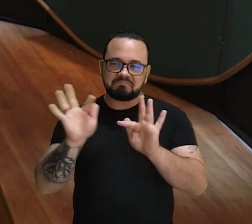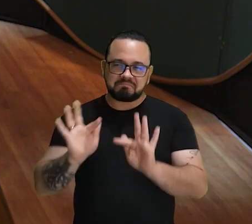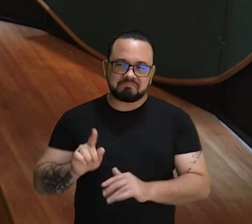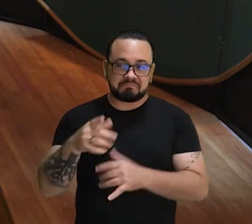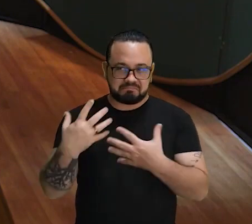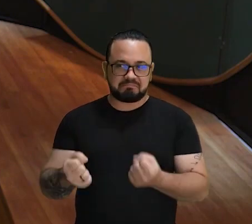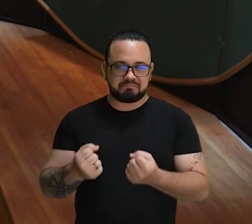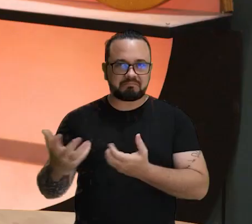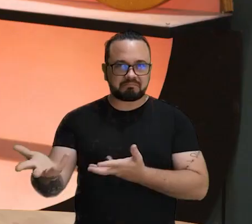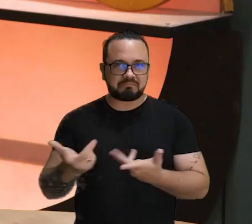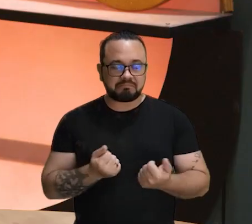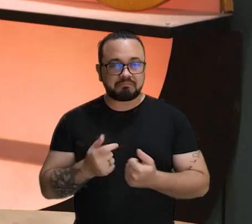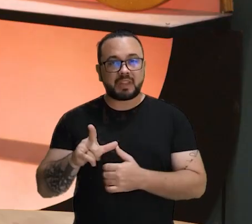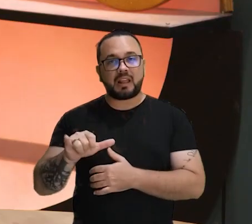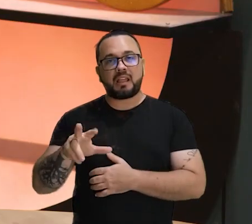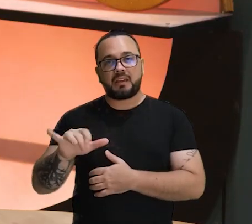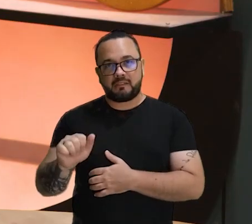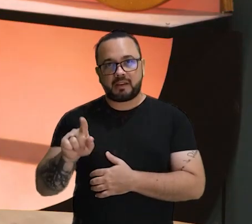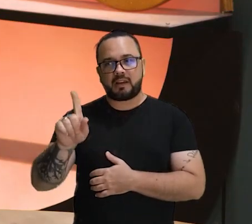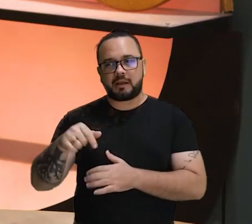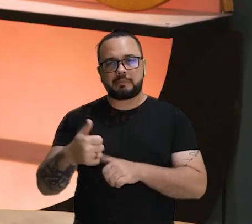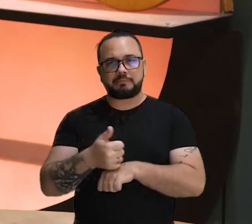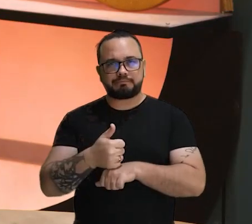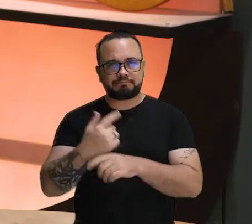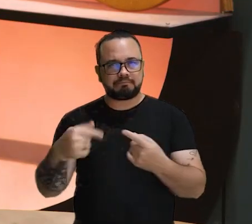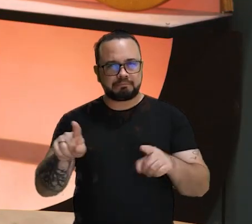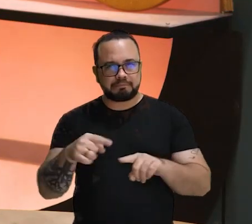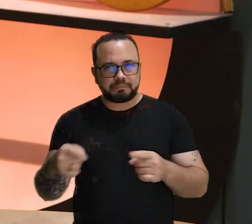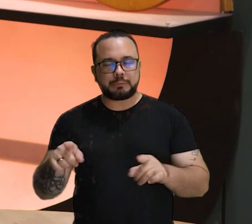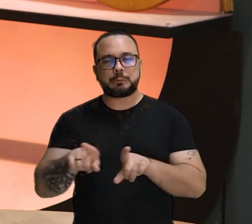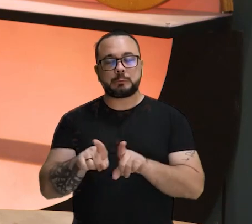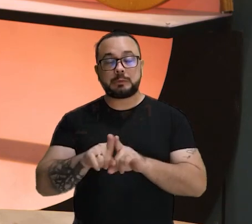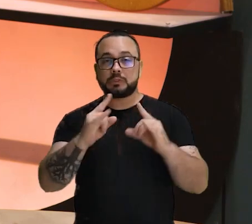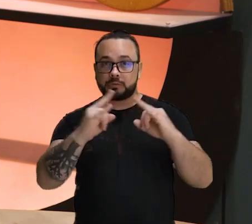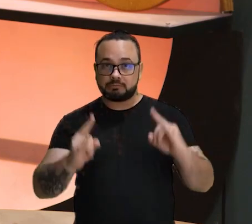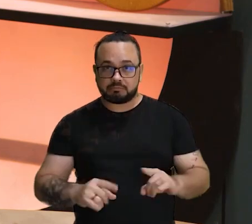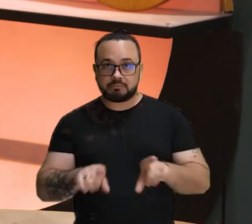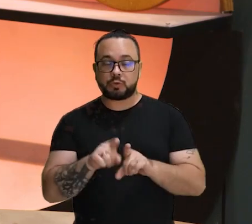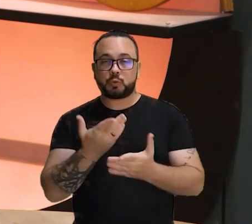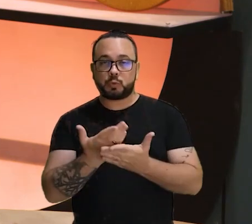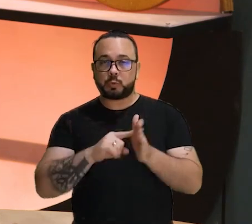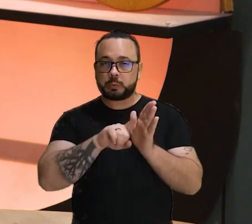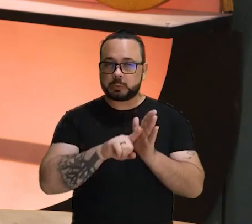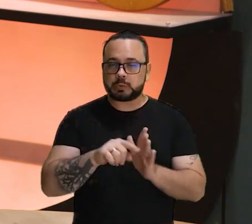Muito feliz que você aceitou o convite. É, a Lívia, que é uma grande musicista, circense, socióloga.